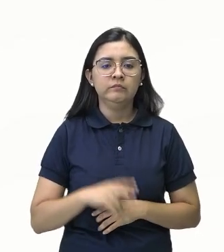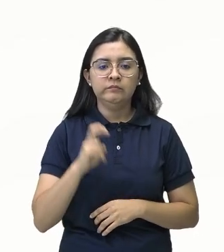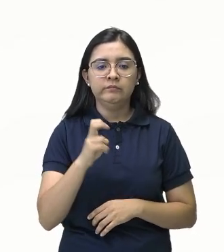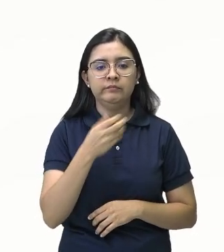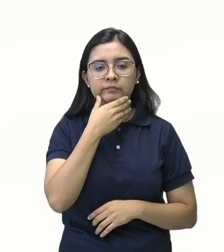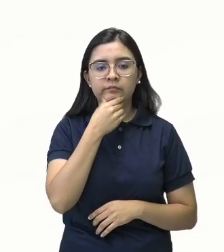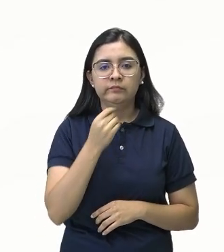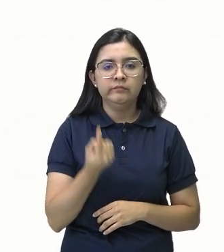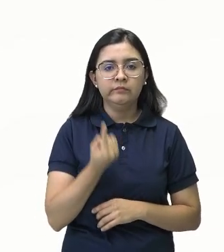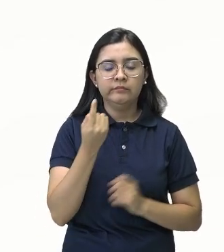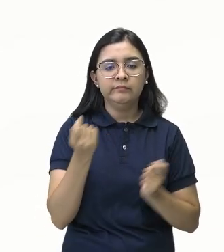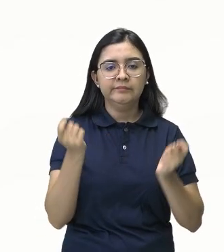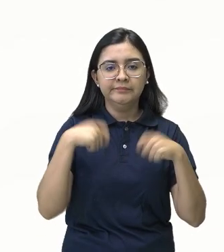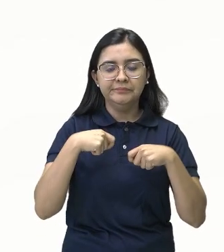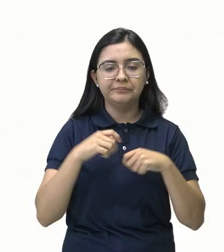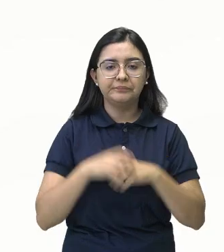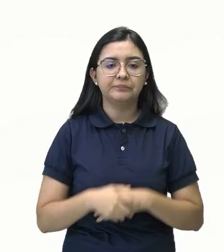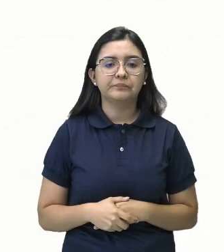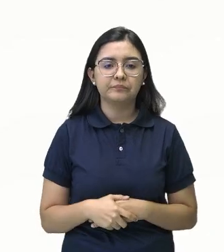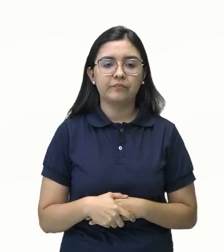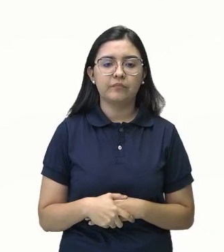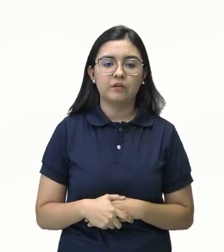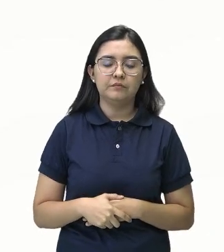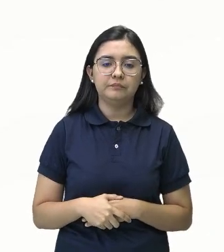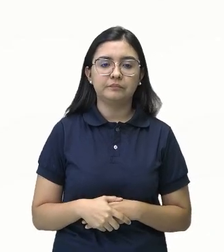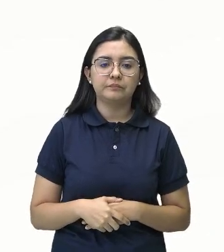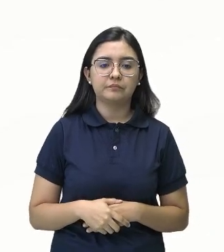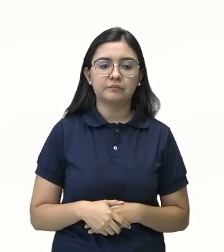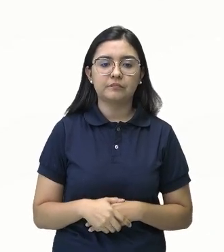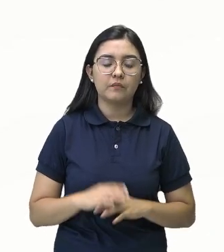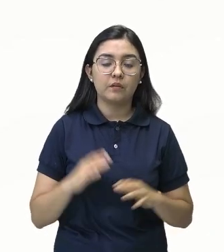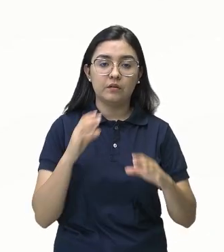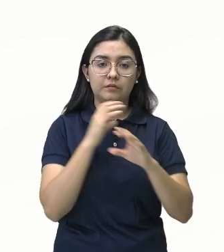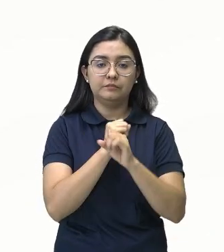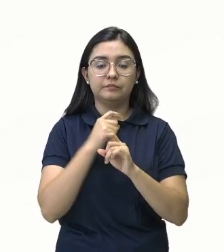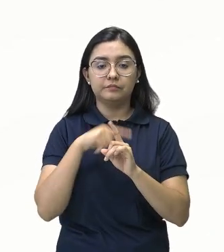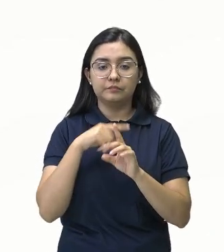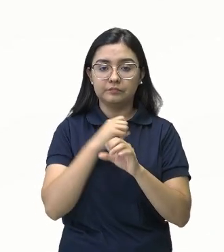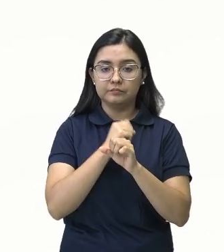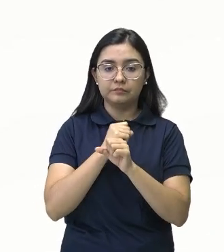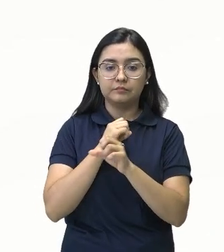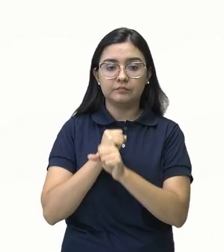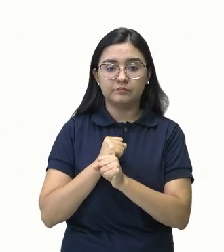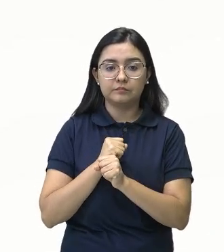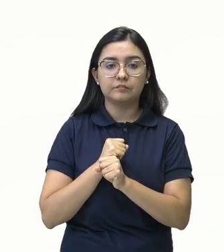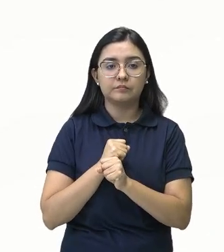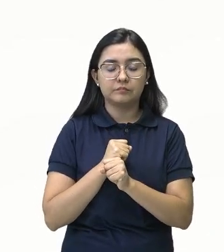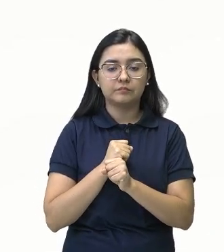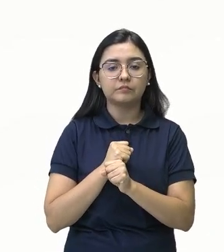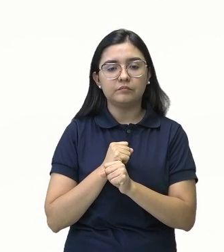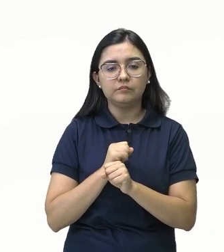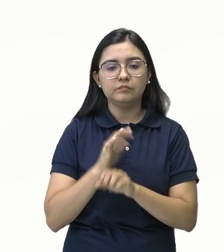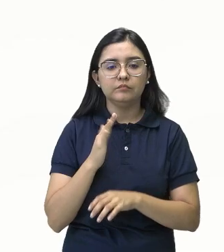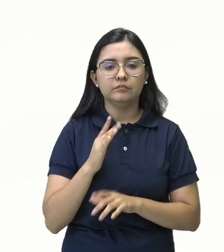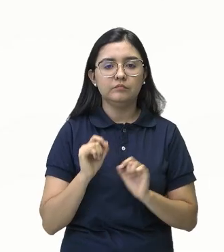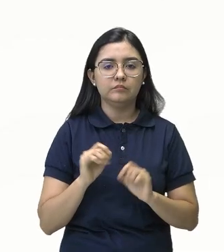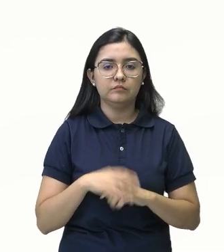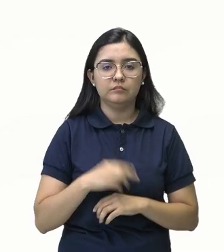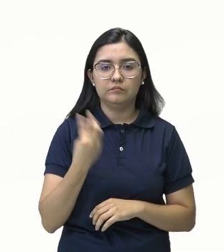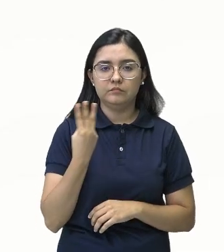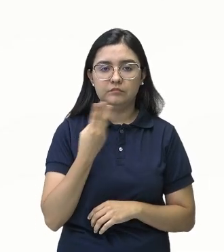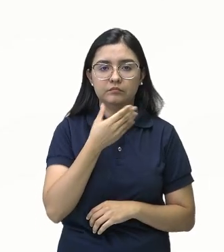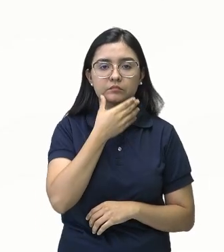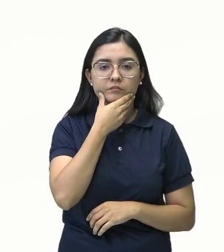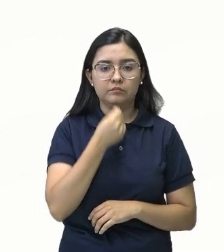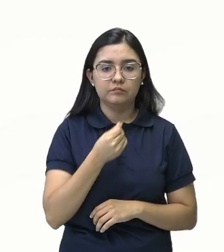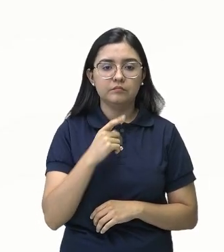posso fazer isso de uma maneira. Tá bom? Somando tudo, fazendo aí com pelo menos 3